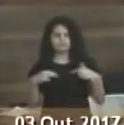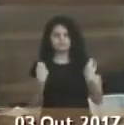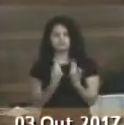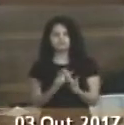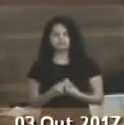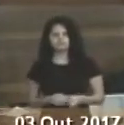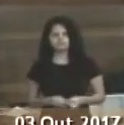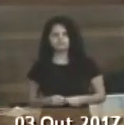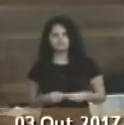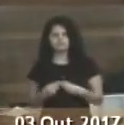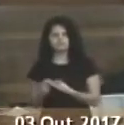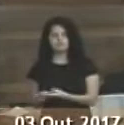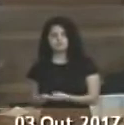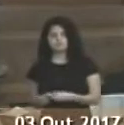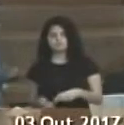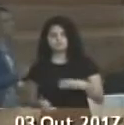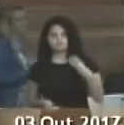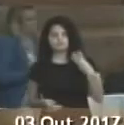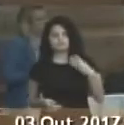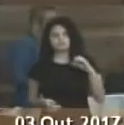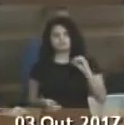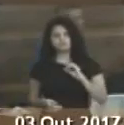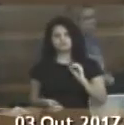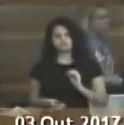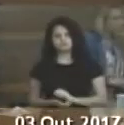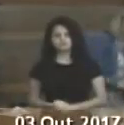sessão para o dia